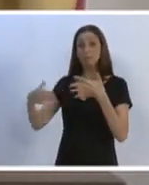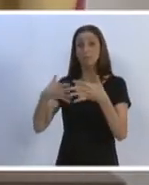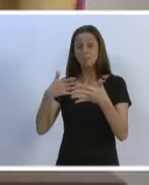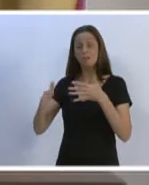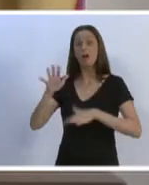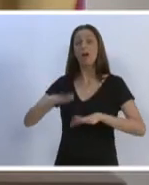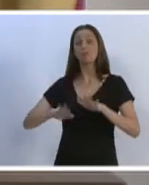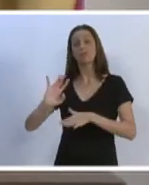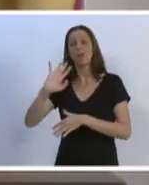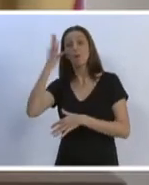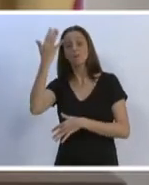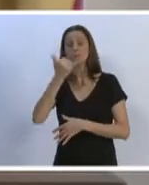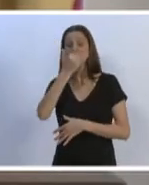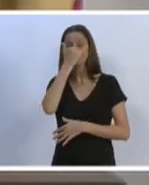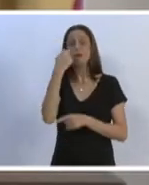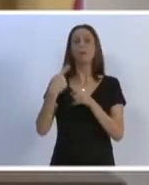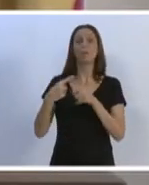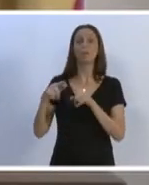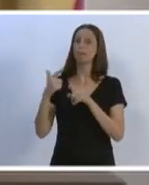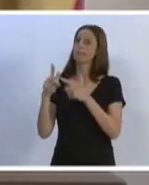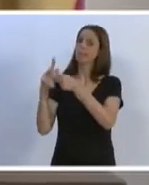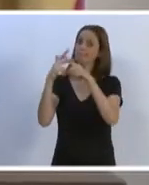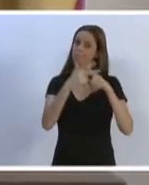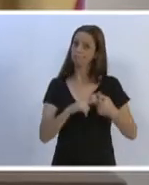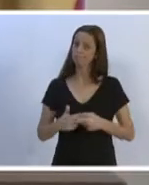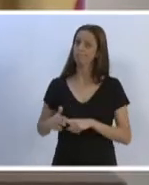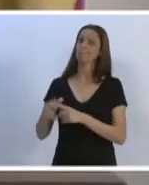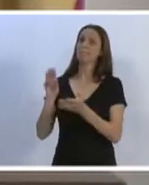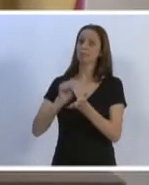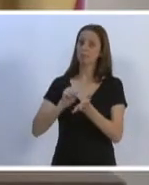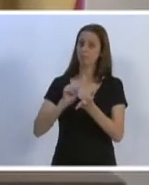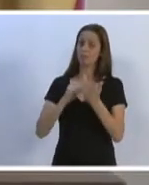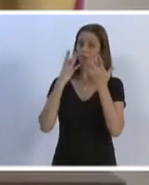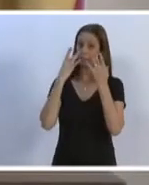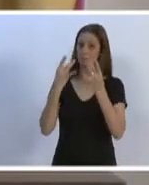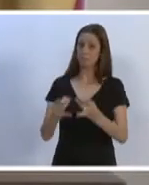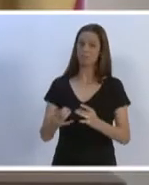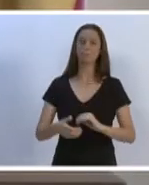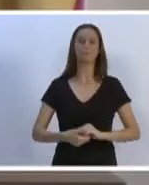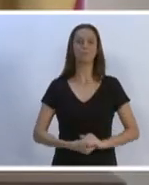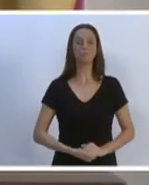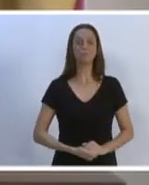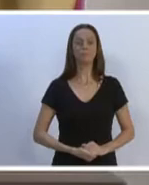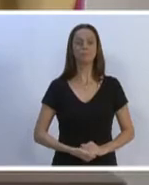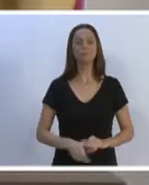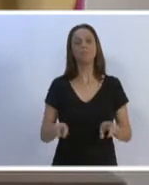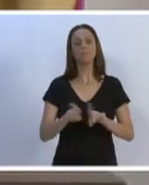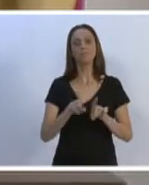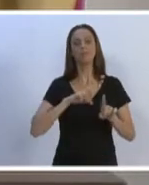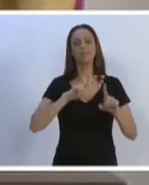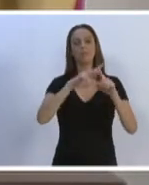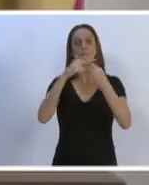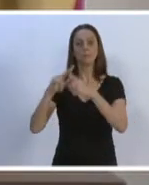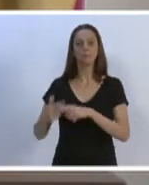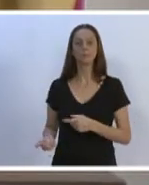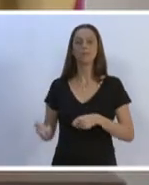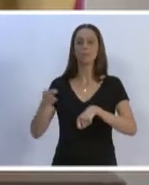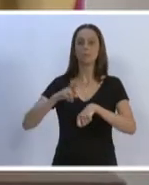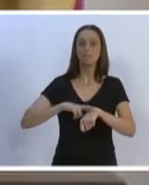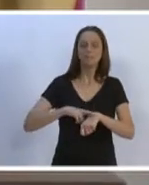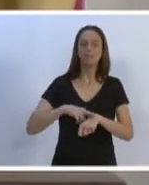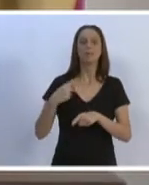do cuidado, da manutenção também que é necessária. E, por fim, tem algumas manutenções e recuperações dos estragos da